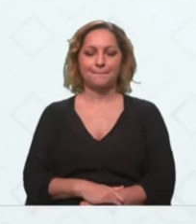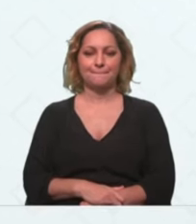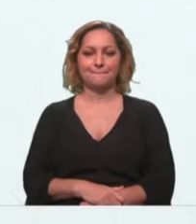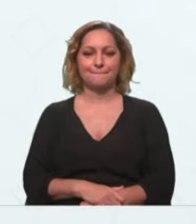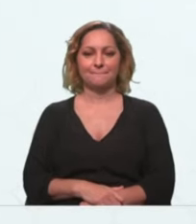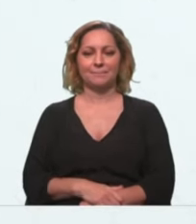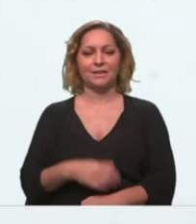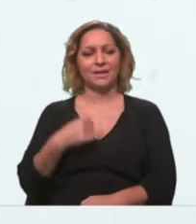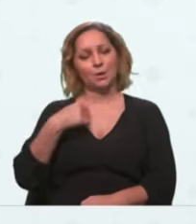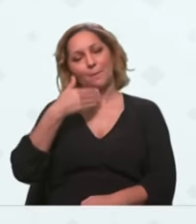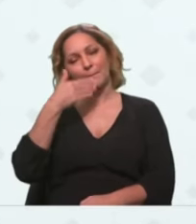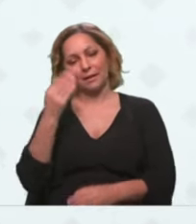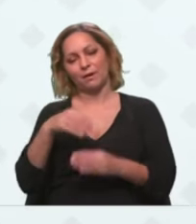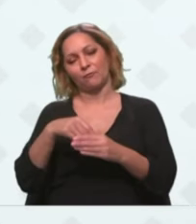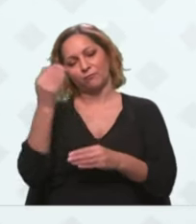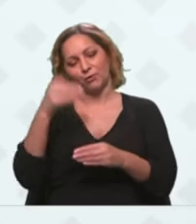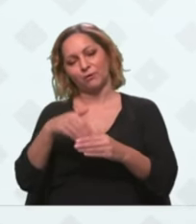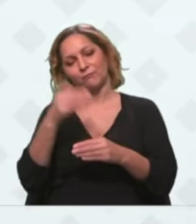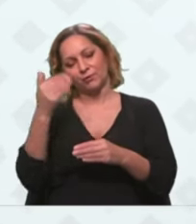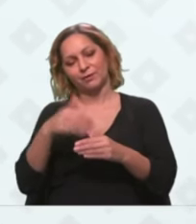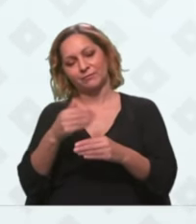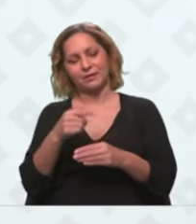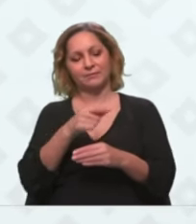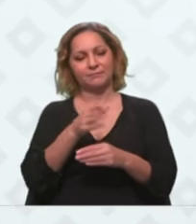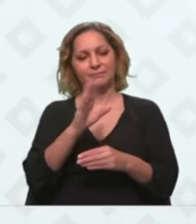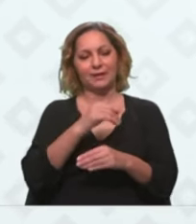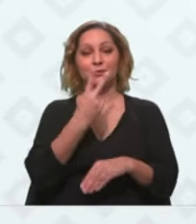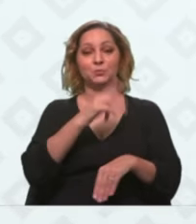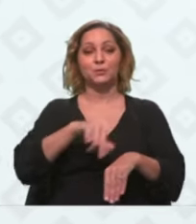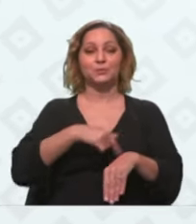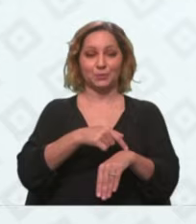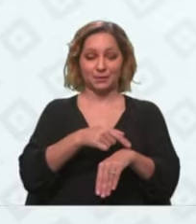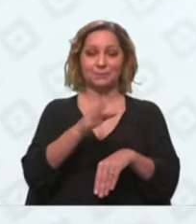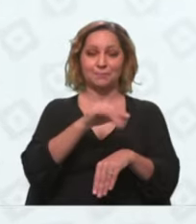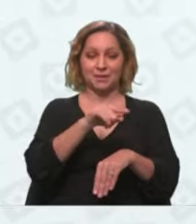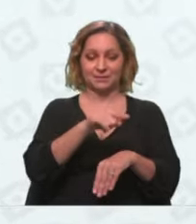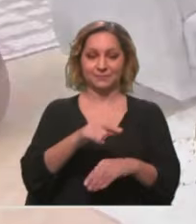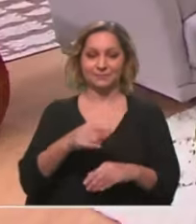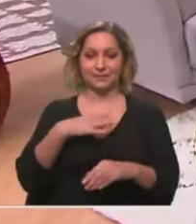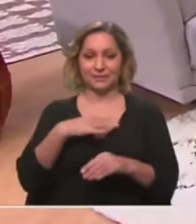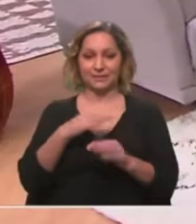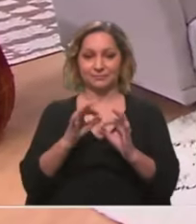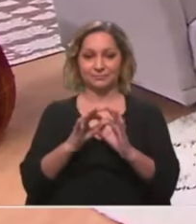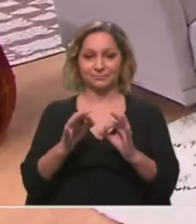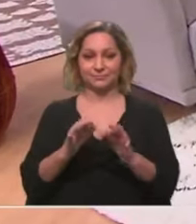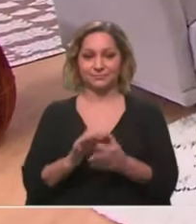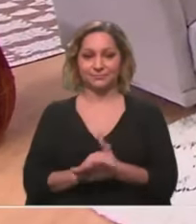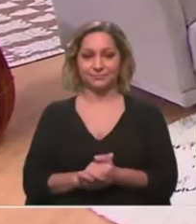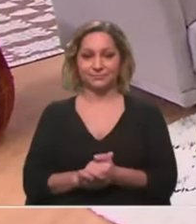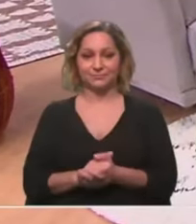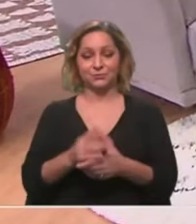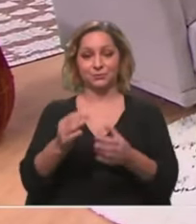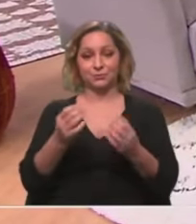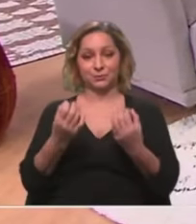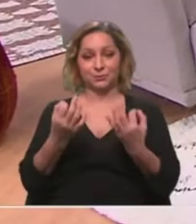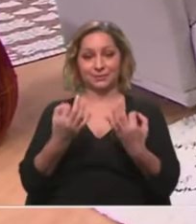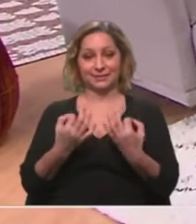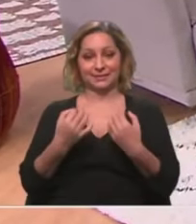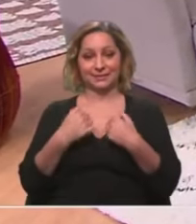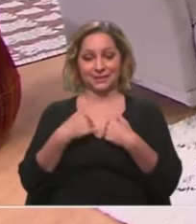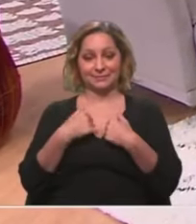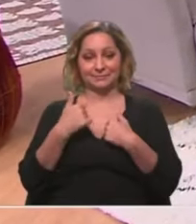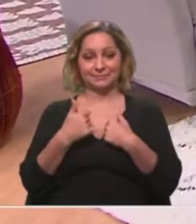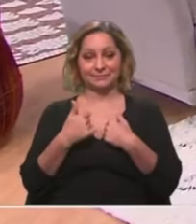tirar Sinto folhas? Que vai ser constantemente. Não. Mais duas horas, tirar folhas do envelope. Bem, queres brilhar? Quero. Então tens de tratar-me bem.